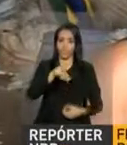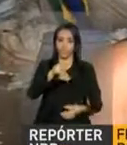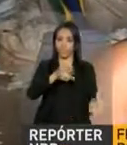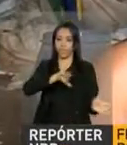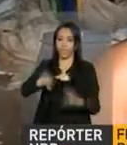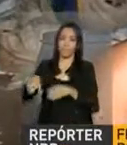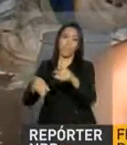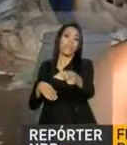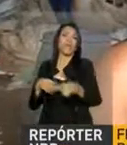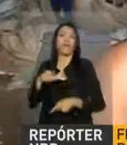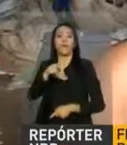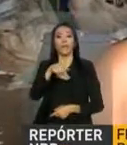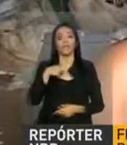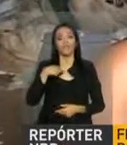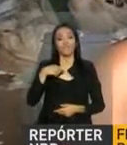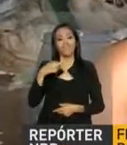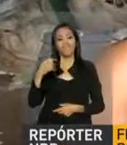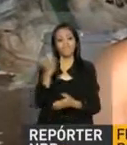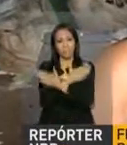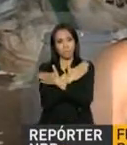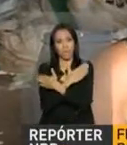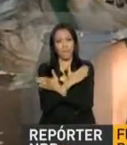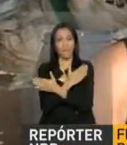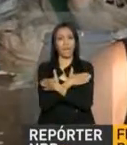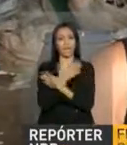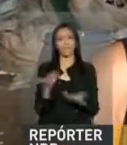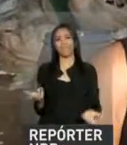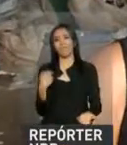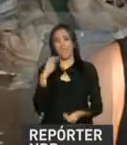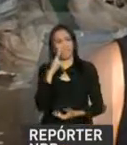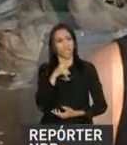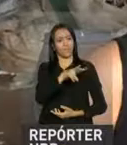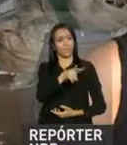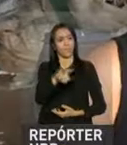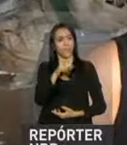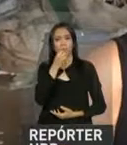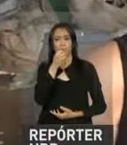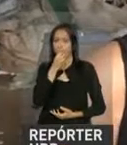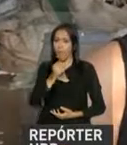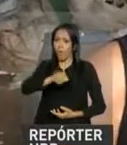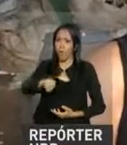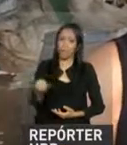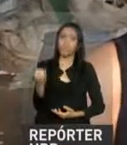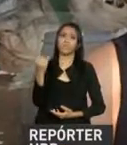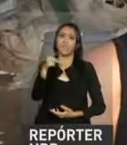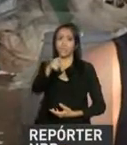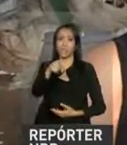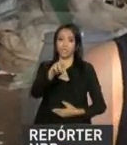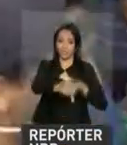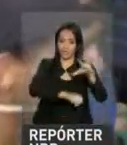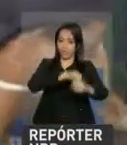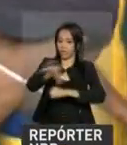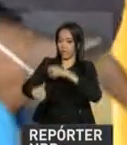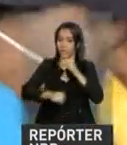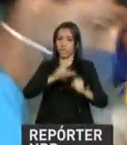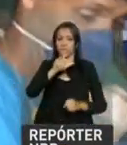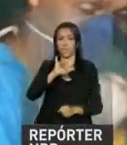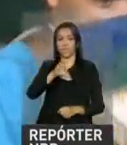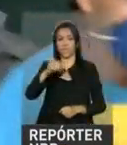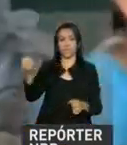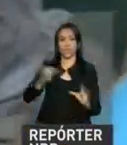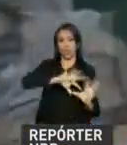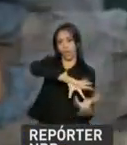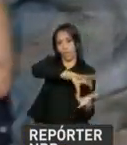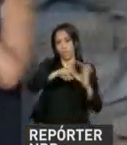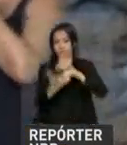e eu vi na rua oportunidade não só de sustentar minha família mas como inserir outras pessoas e pra equipe